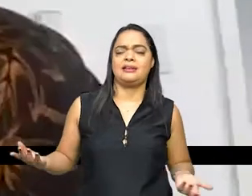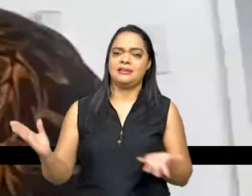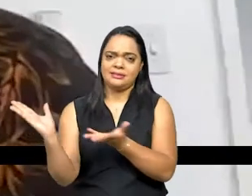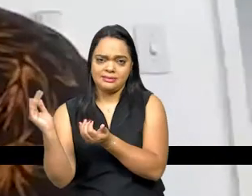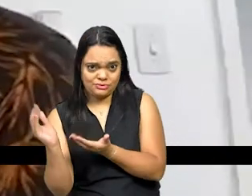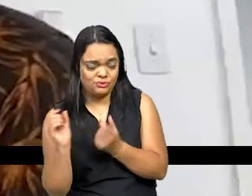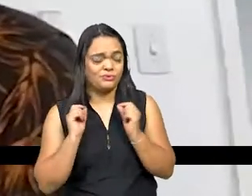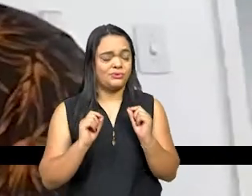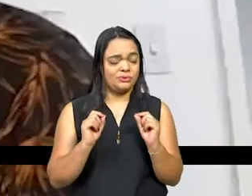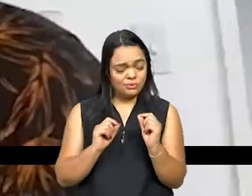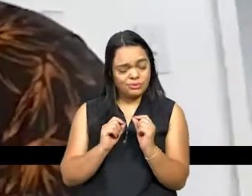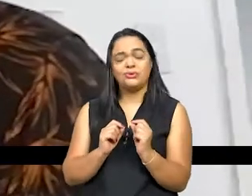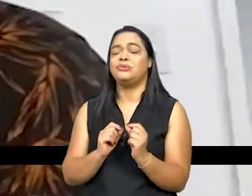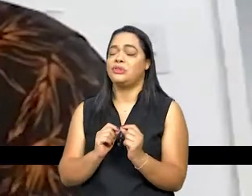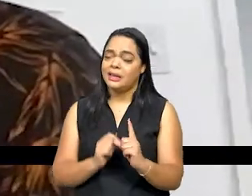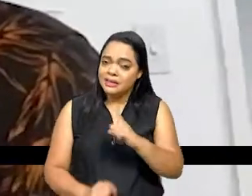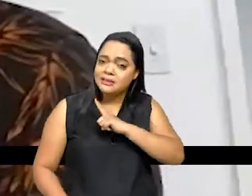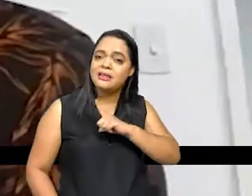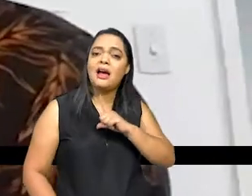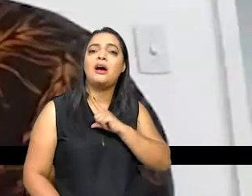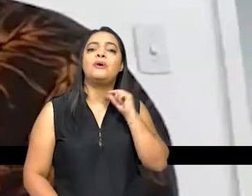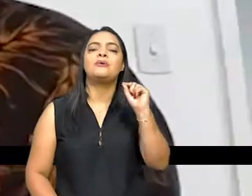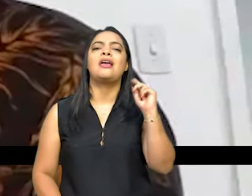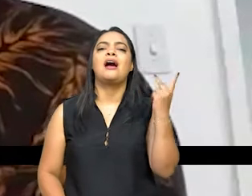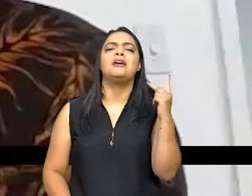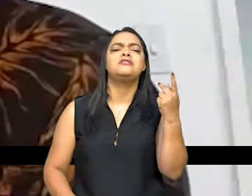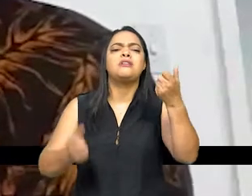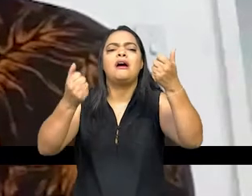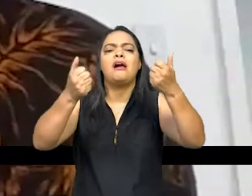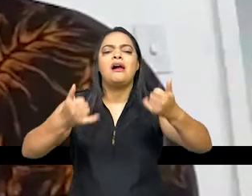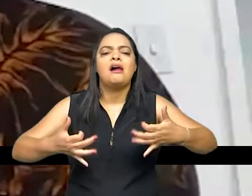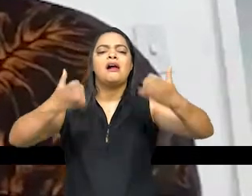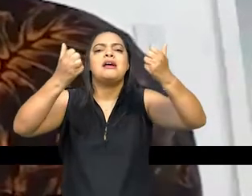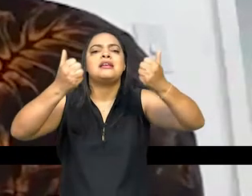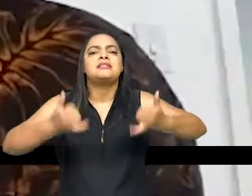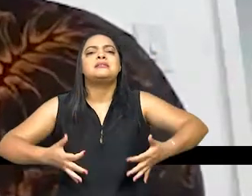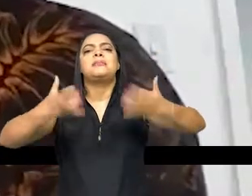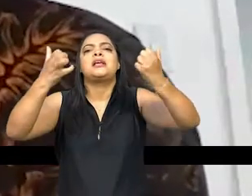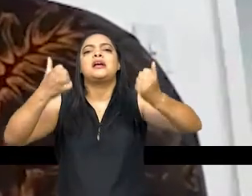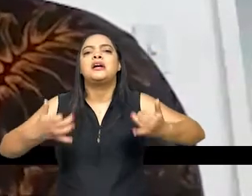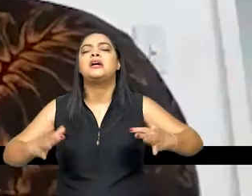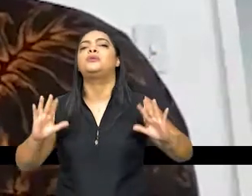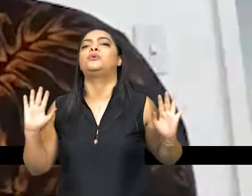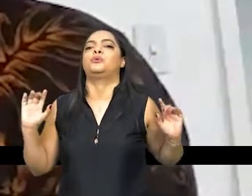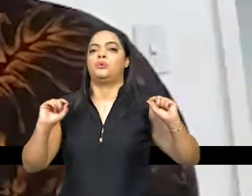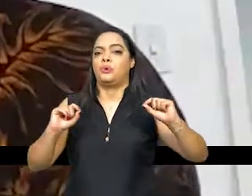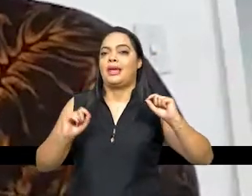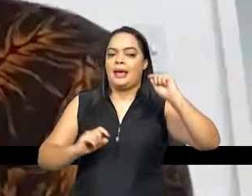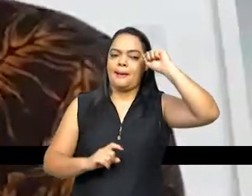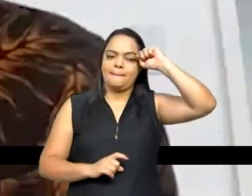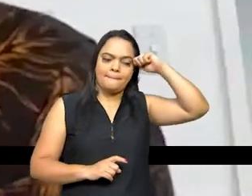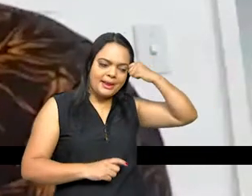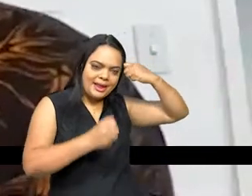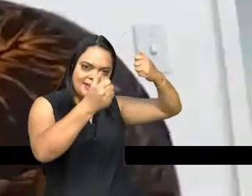essa juventude está contando essa história a partir do ponto de vista do escravizado. É diferente de contar isso do ponto de